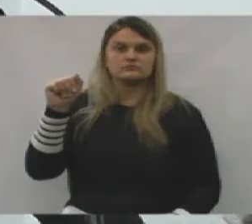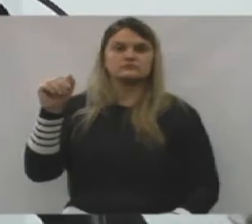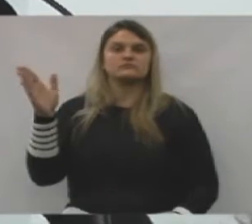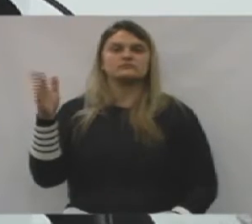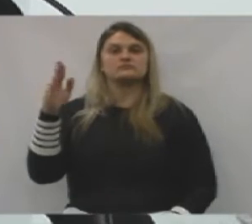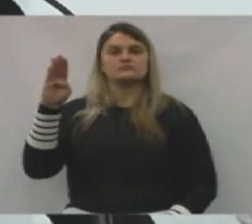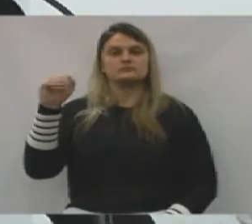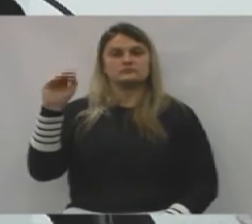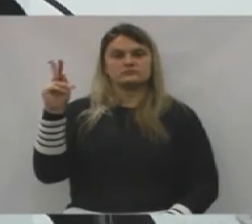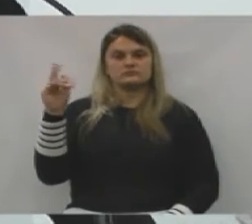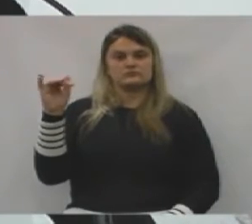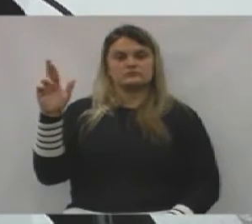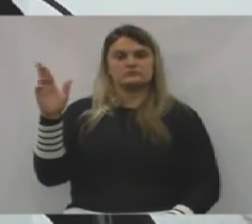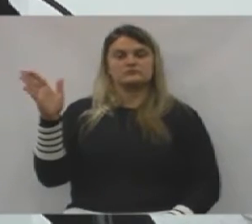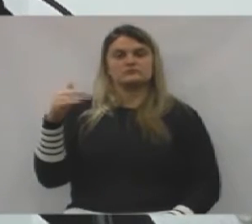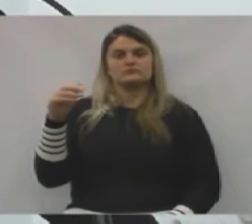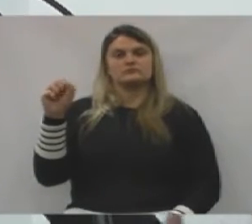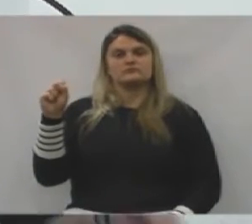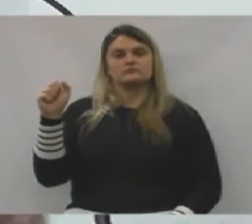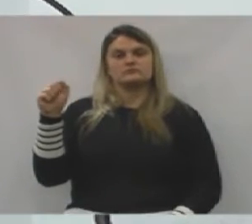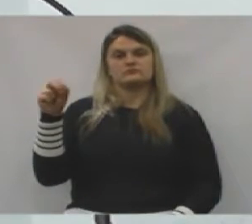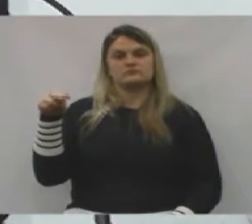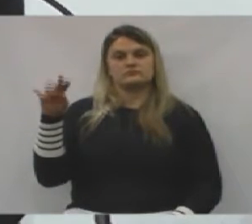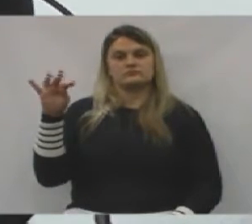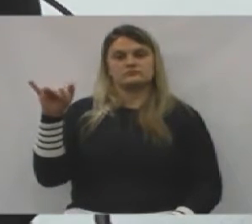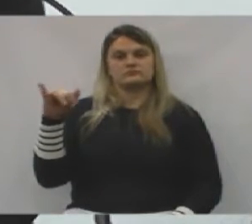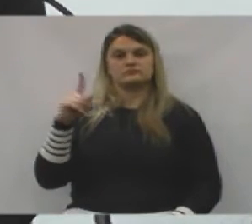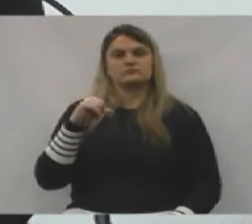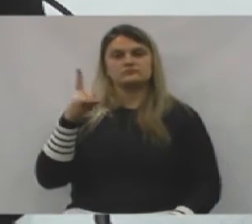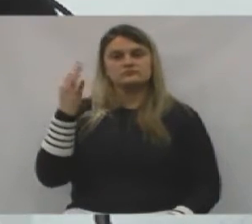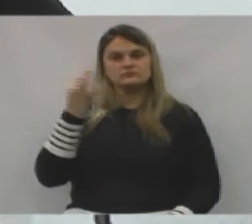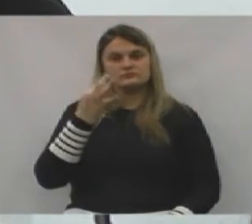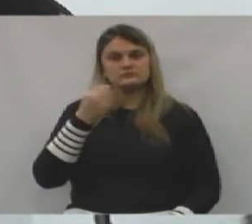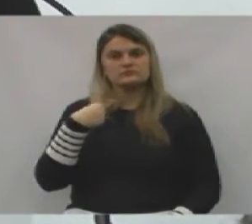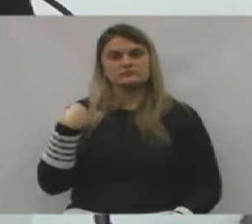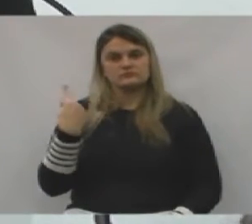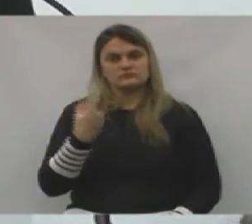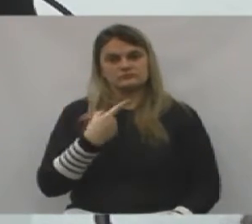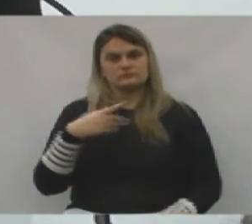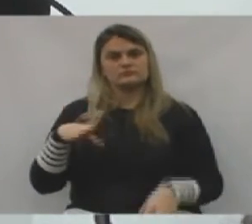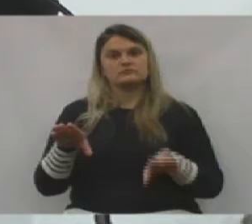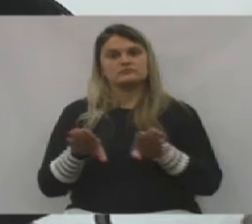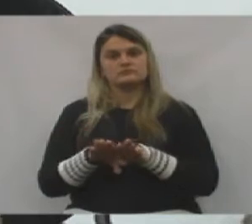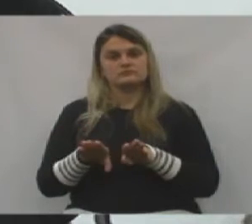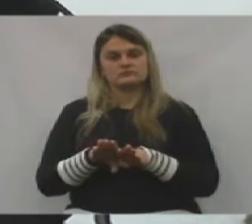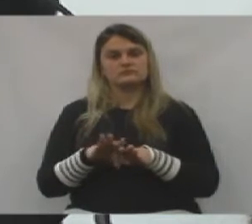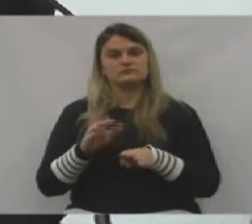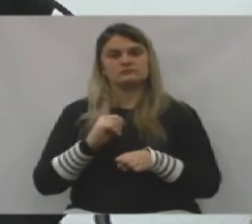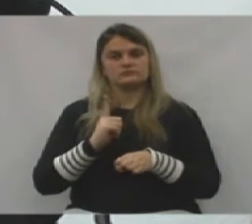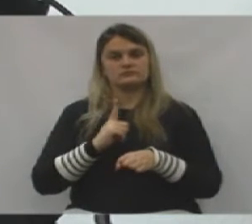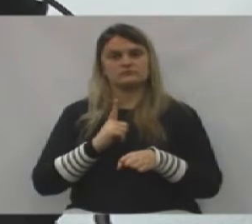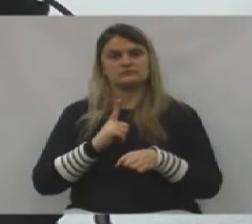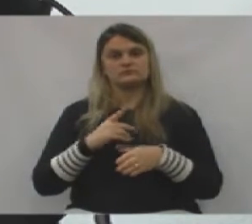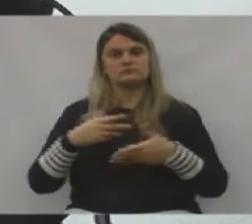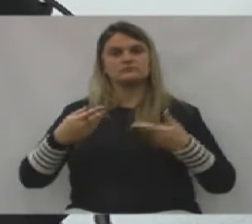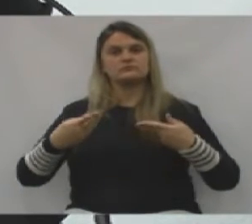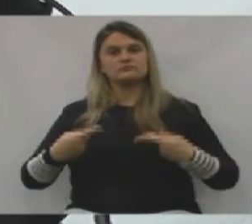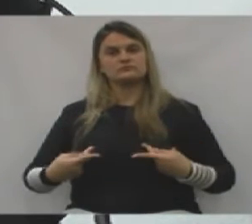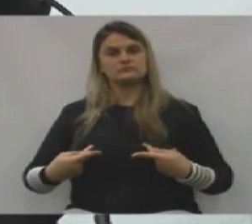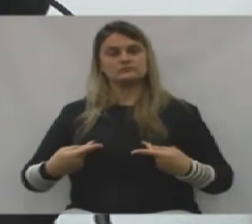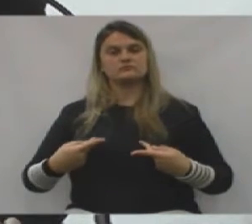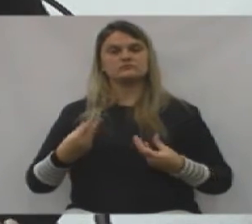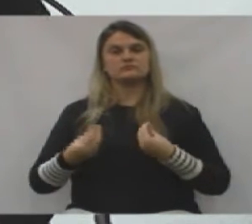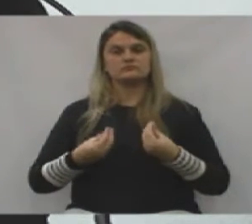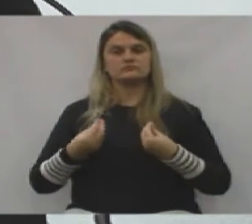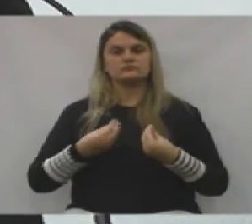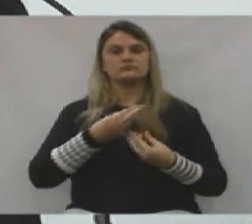Santin, e com certeza nós também colocando a nossa posição